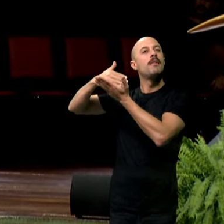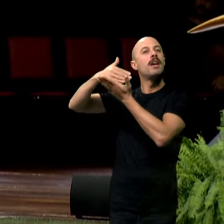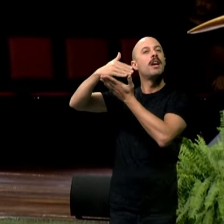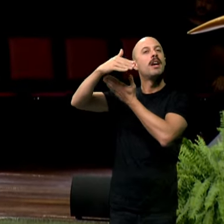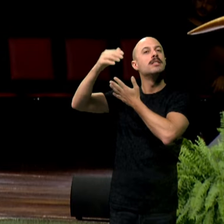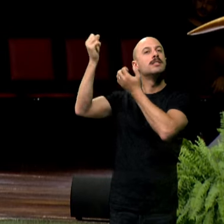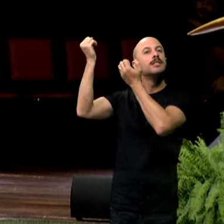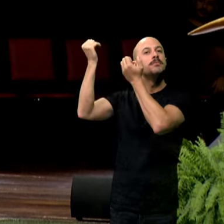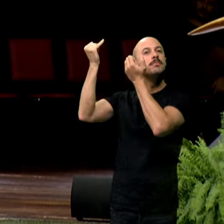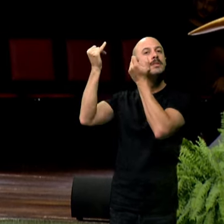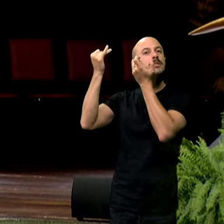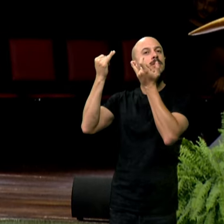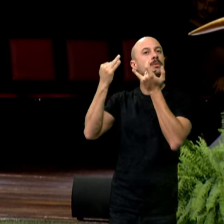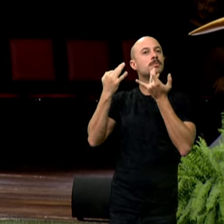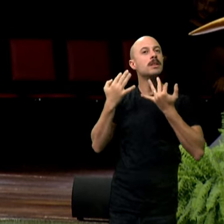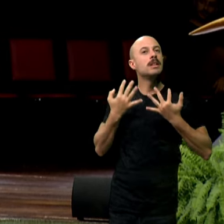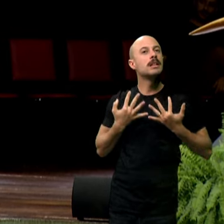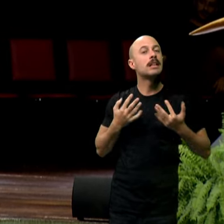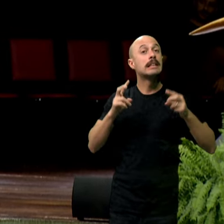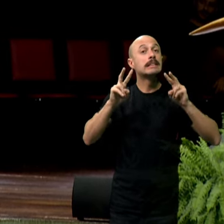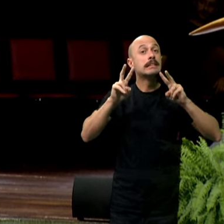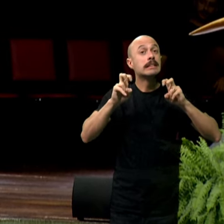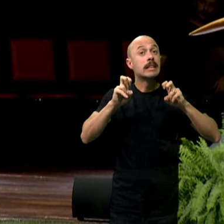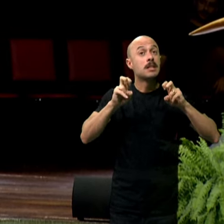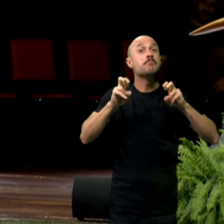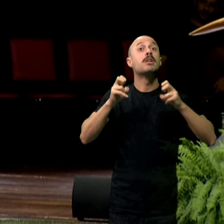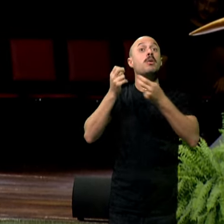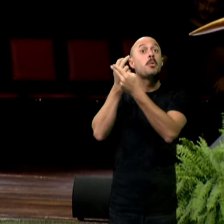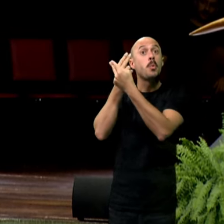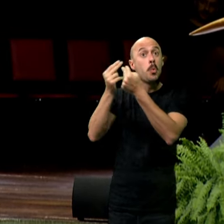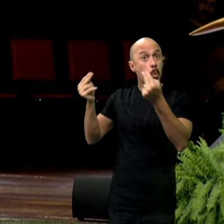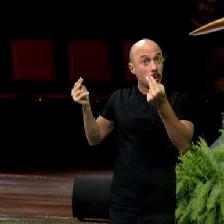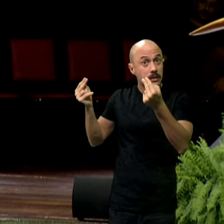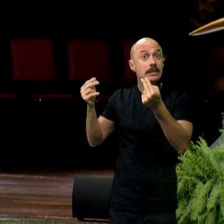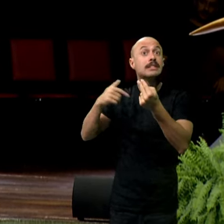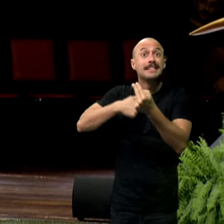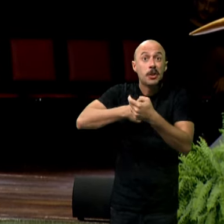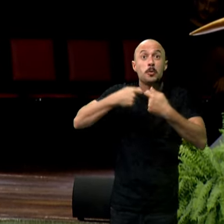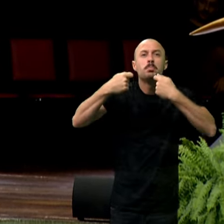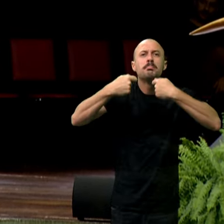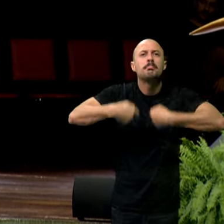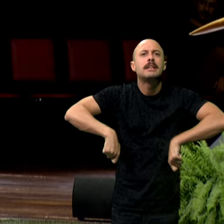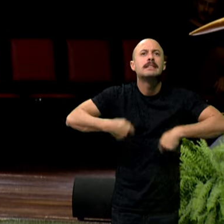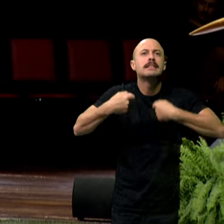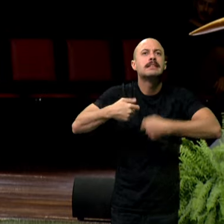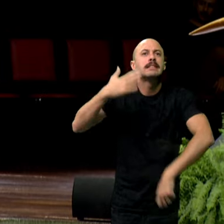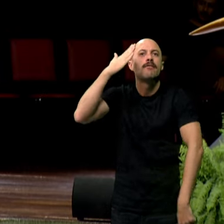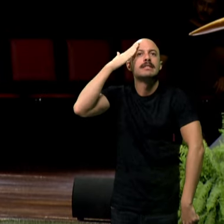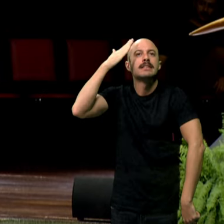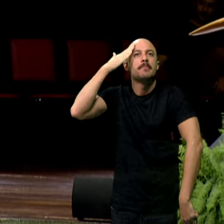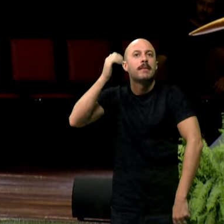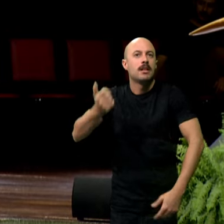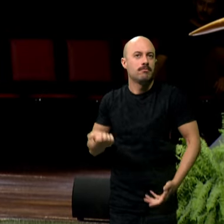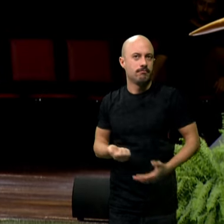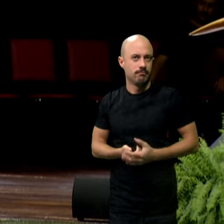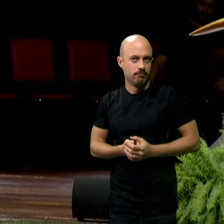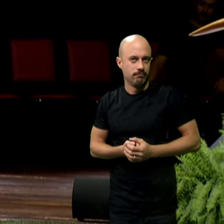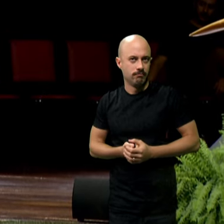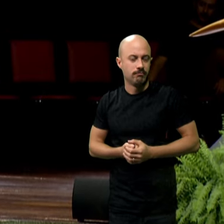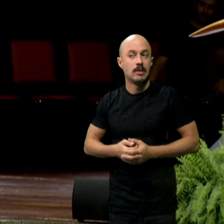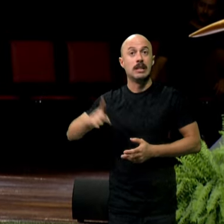coisas que eu precisava ouvir. E me disse, filho, a partir de hoje te